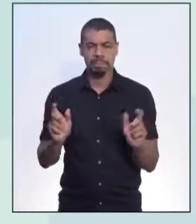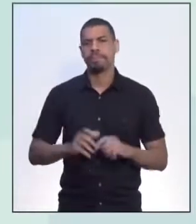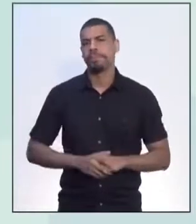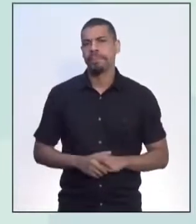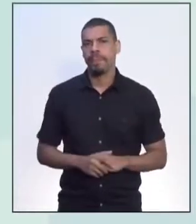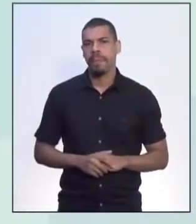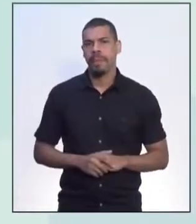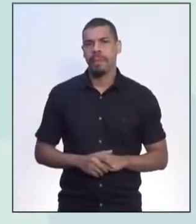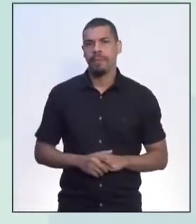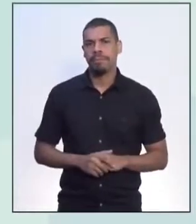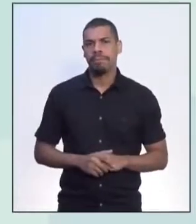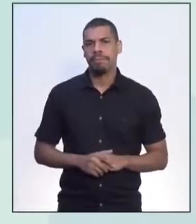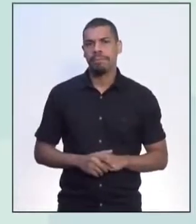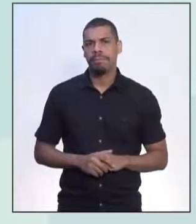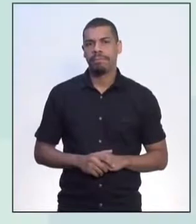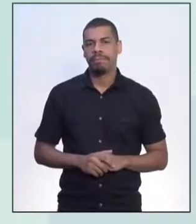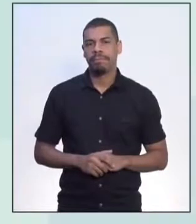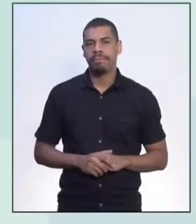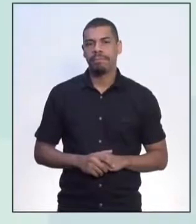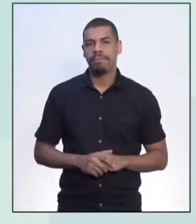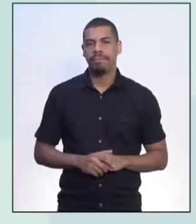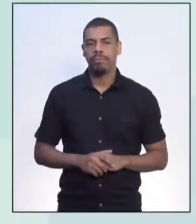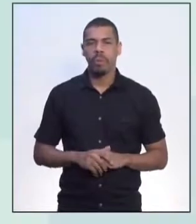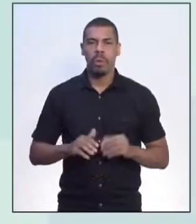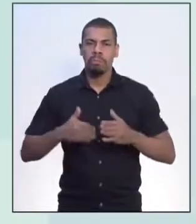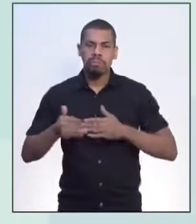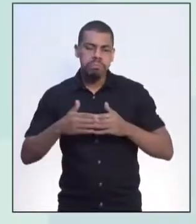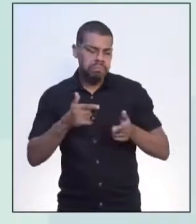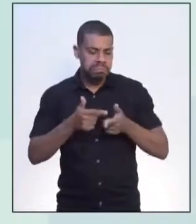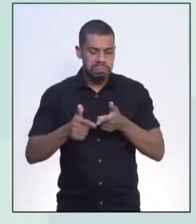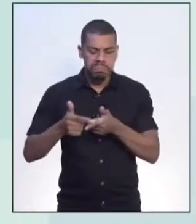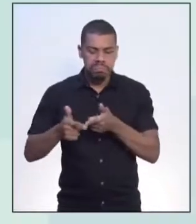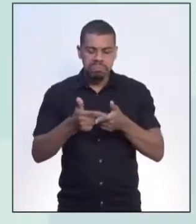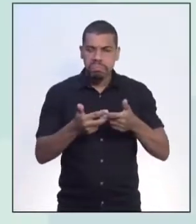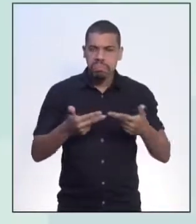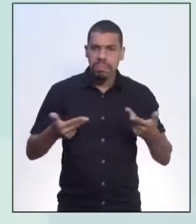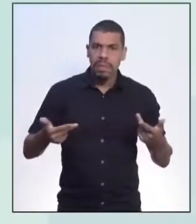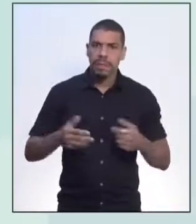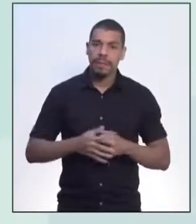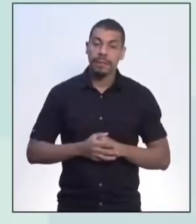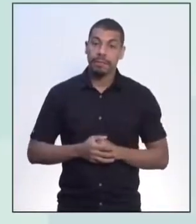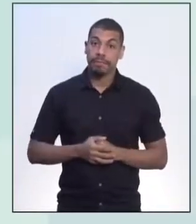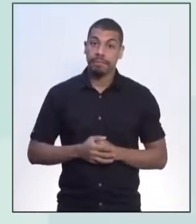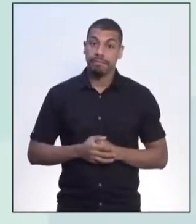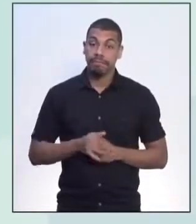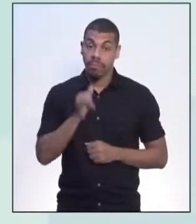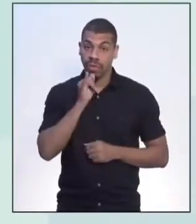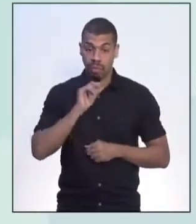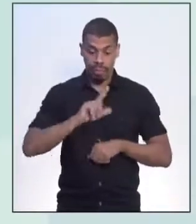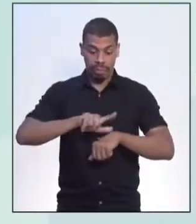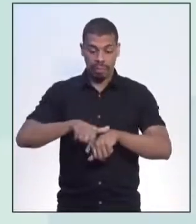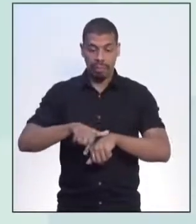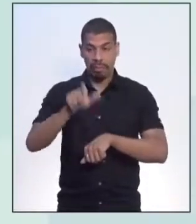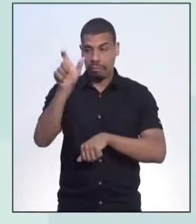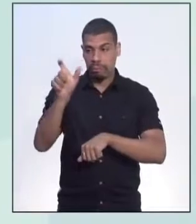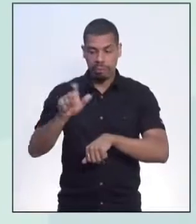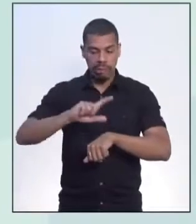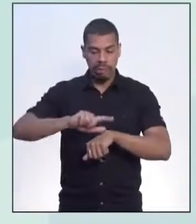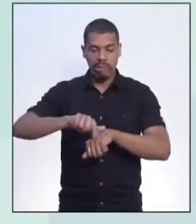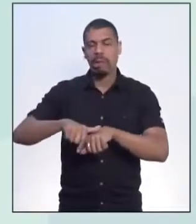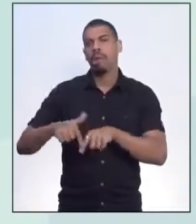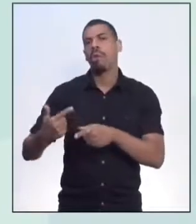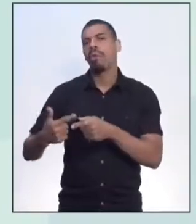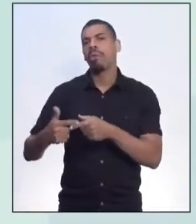né, que resulte num problema, né, ele chegou atrasado. Por